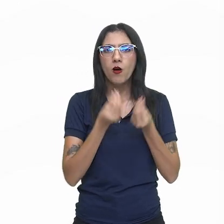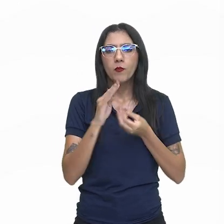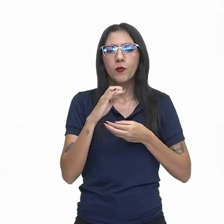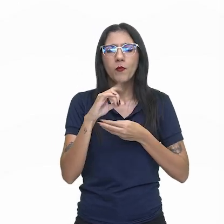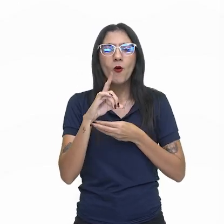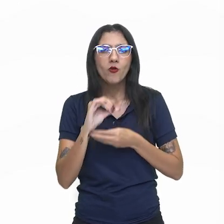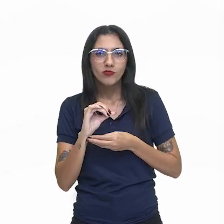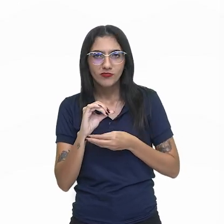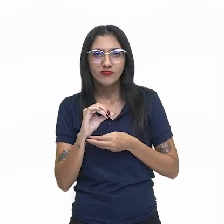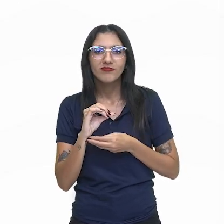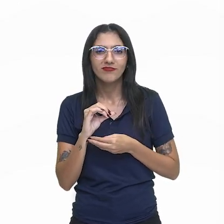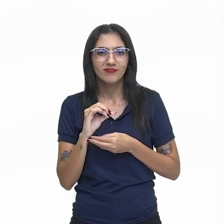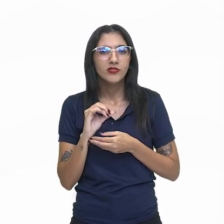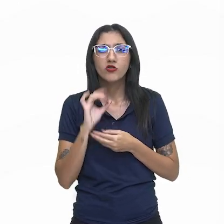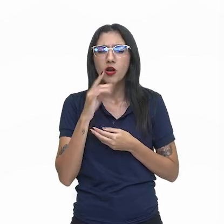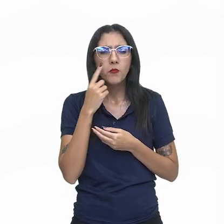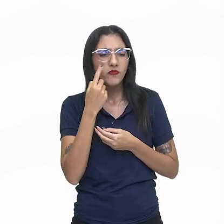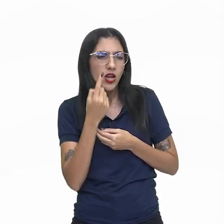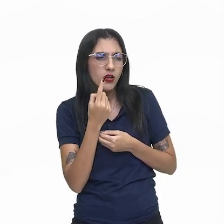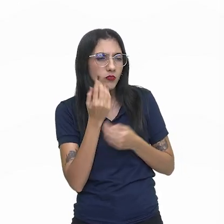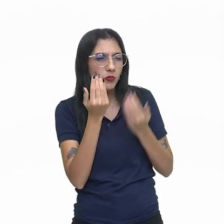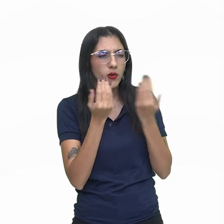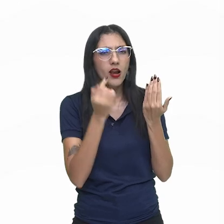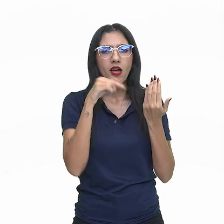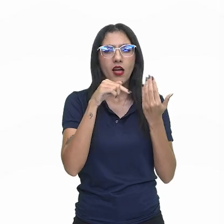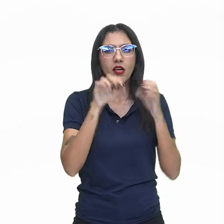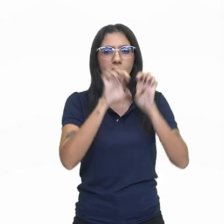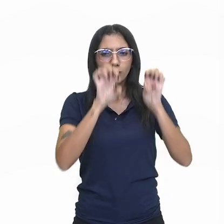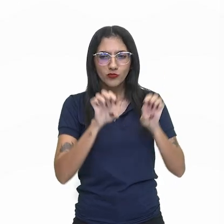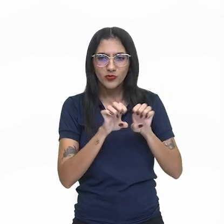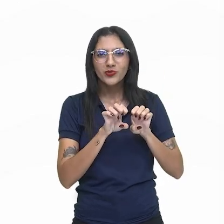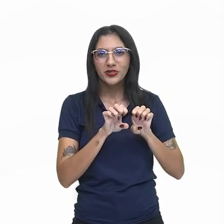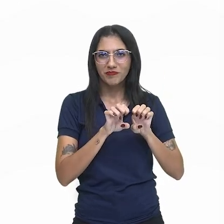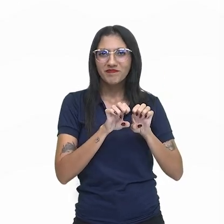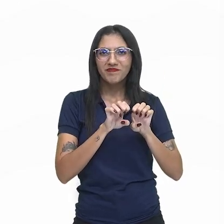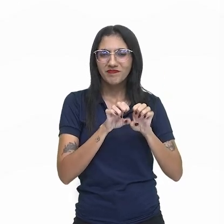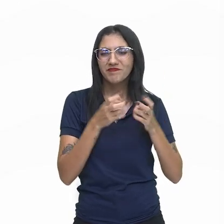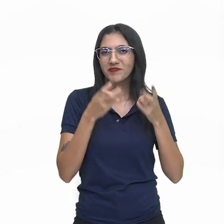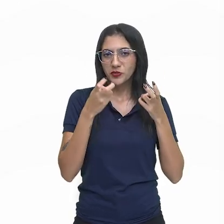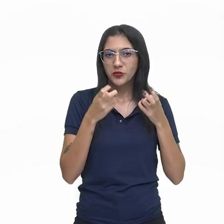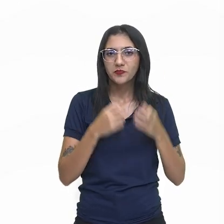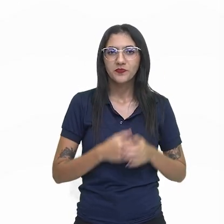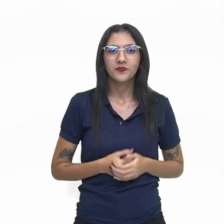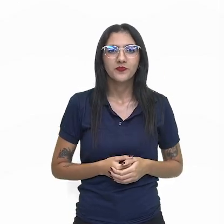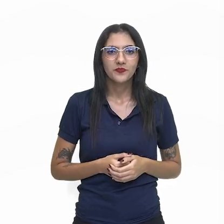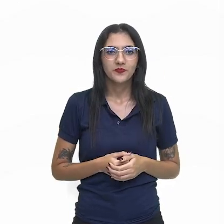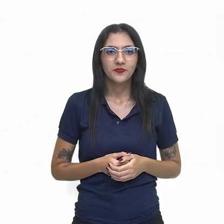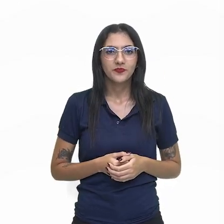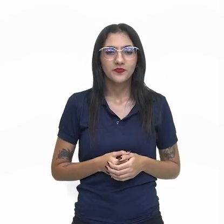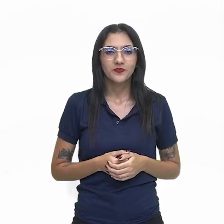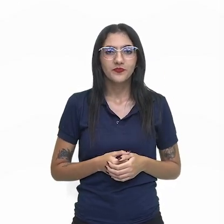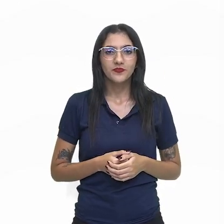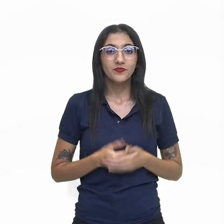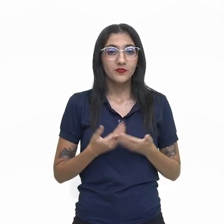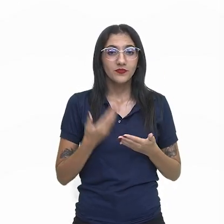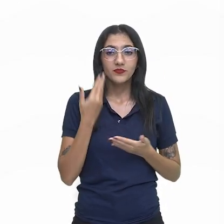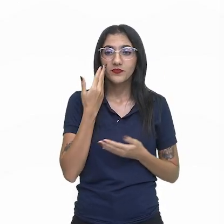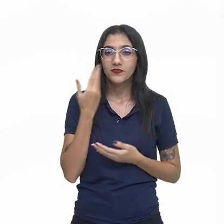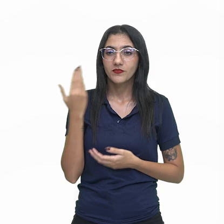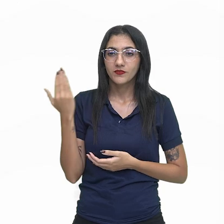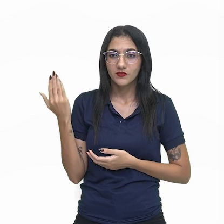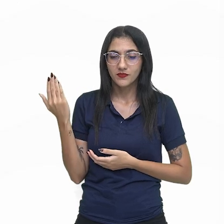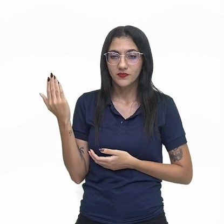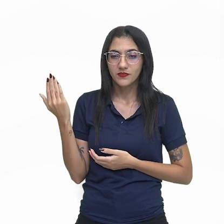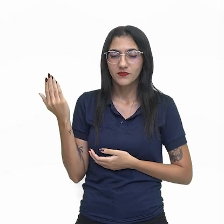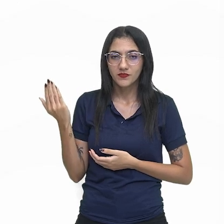tá? Só pela estrutura dela. Certo? Então, aqui nós temos, não vou ler porque não é a